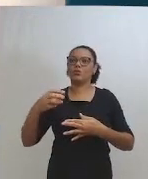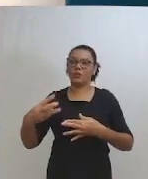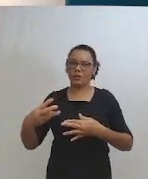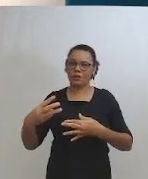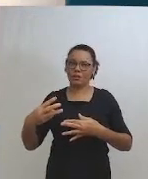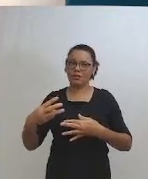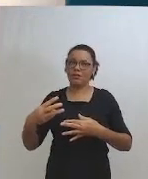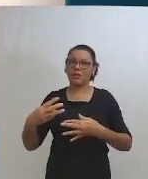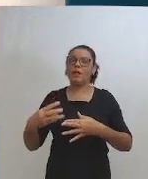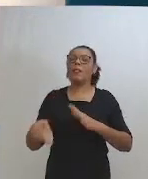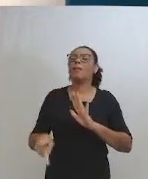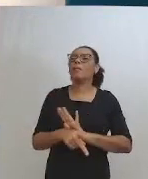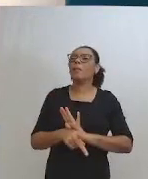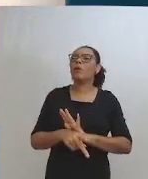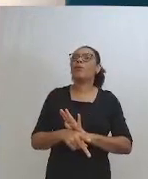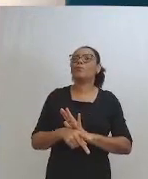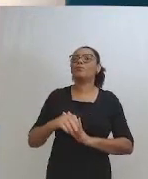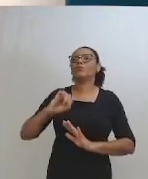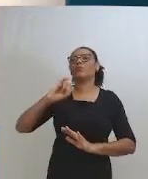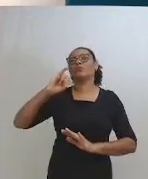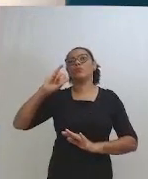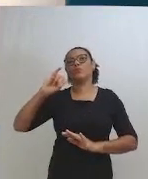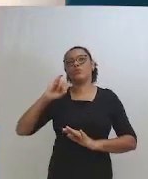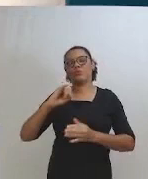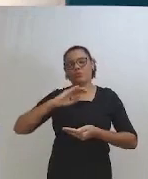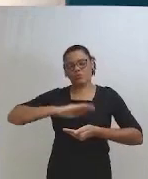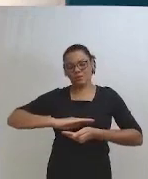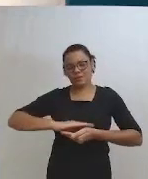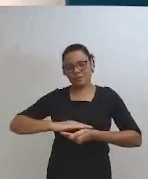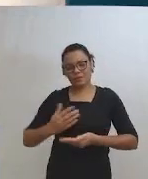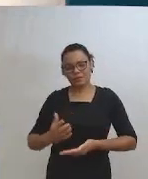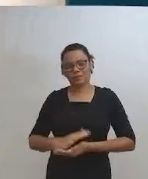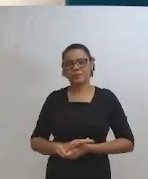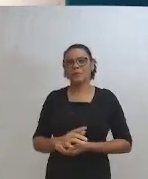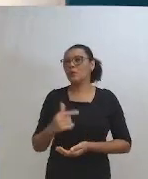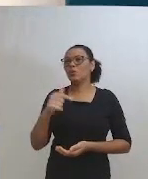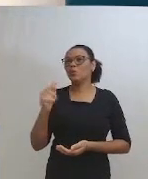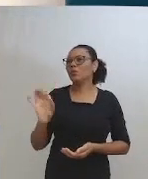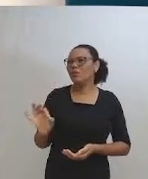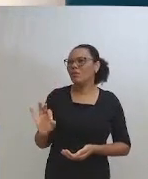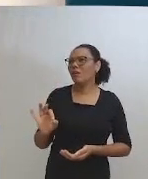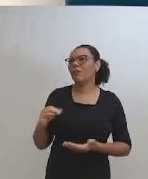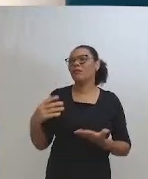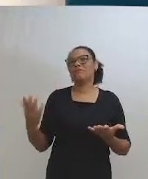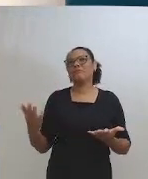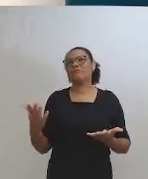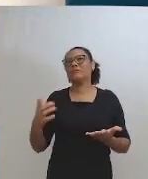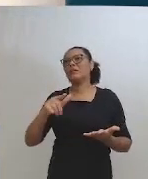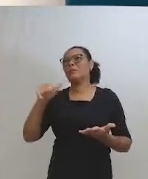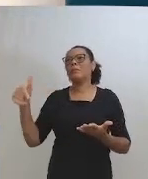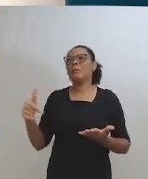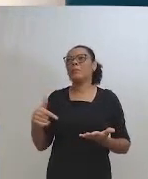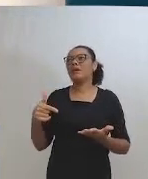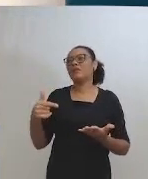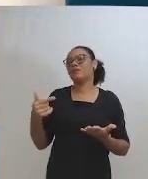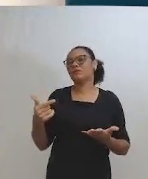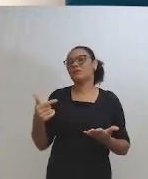Tribunal Federal. Então, não há nenhuma situação para aclarar ou esclarecer